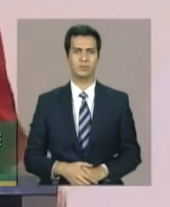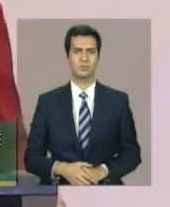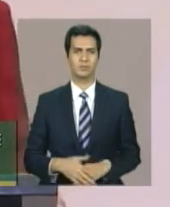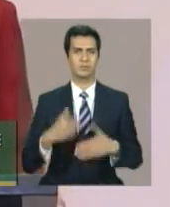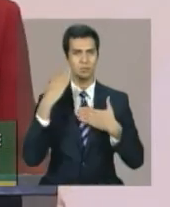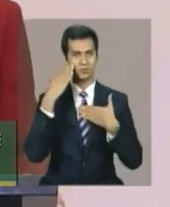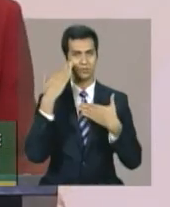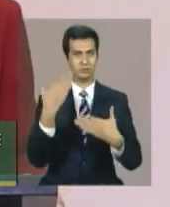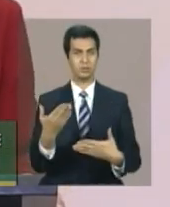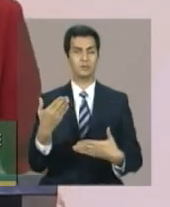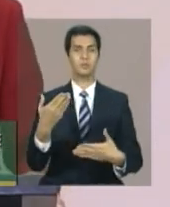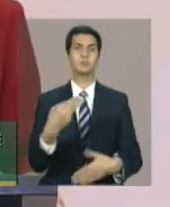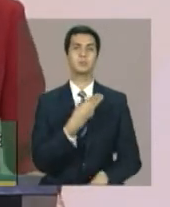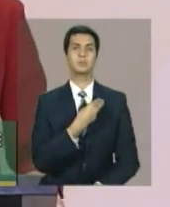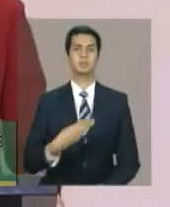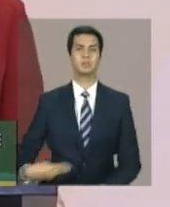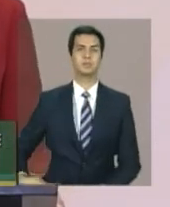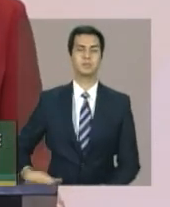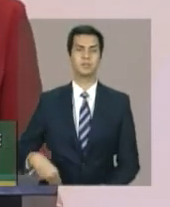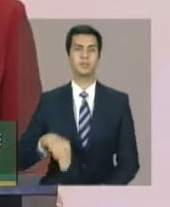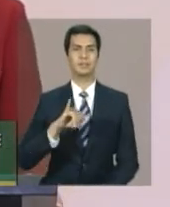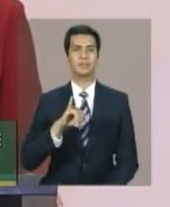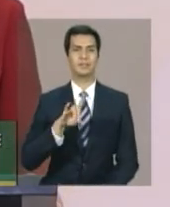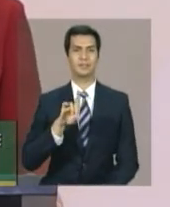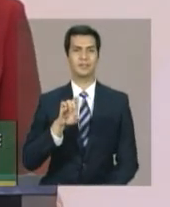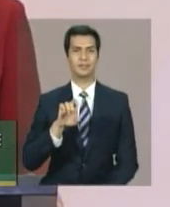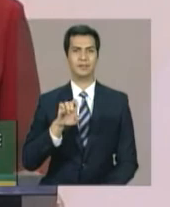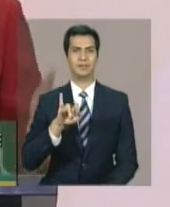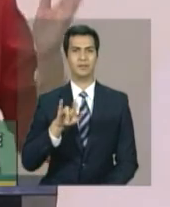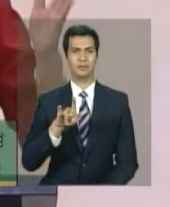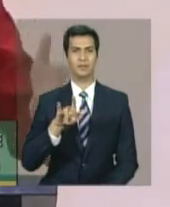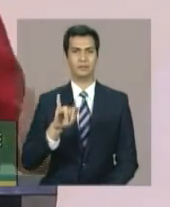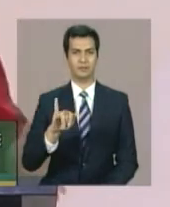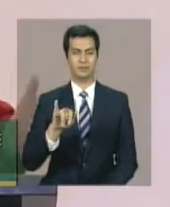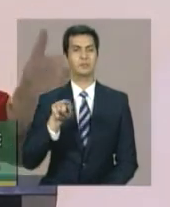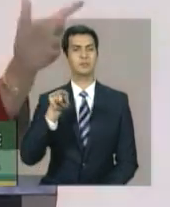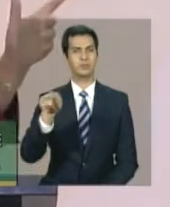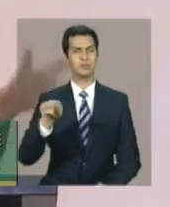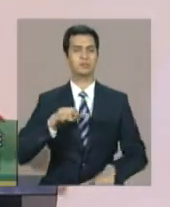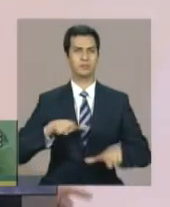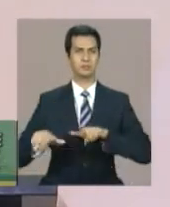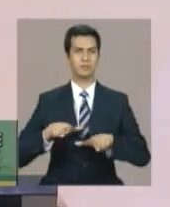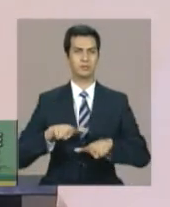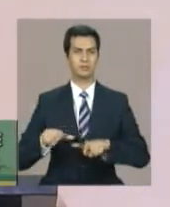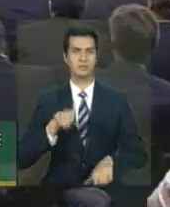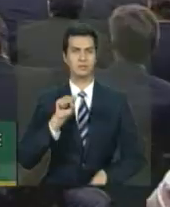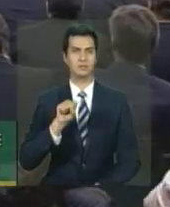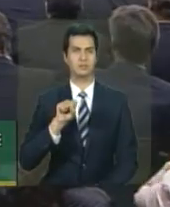ministra Idely Salvatti, da Secretaria de Relações Institucionais,